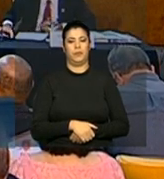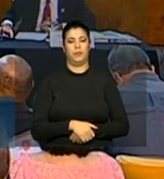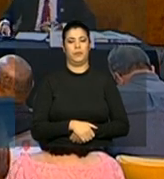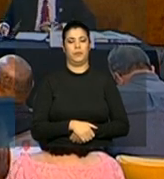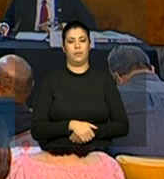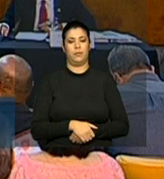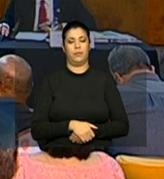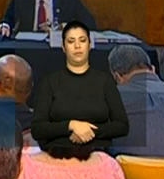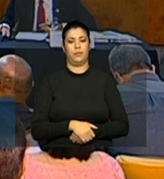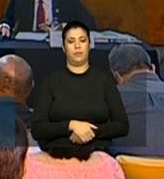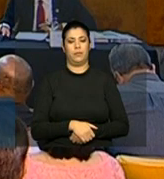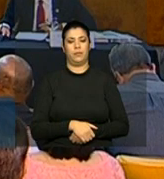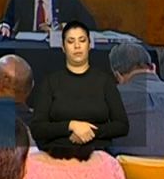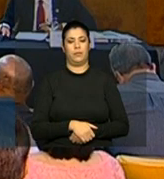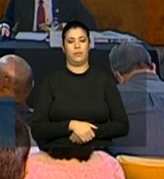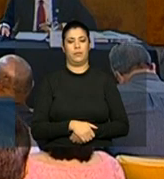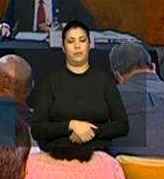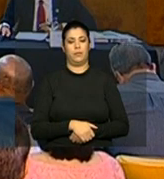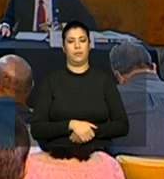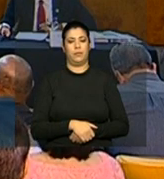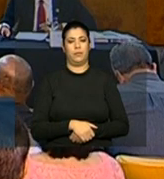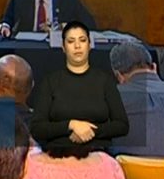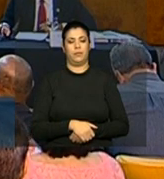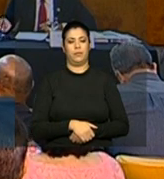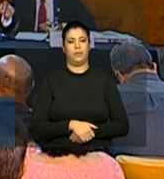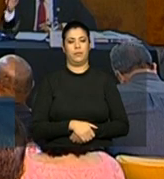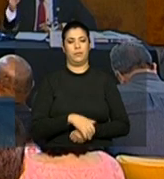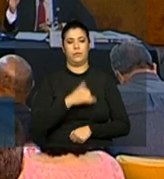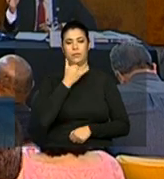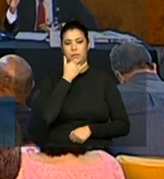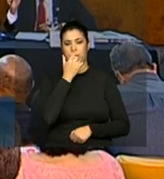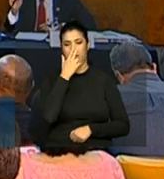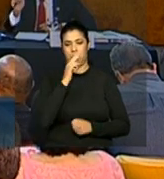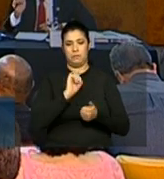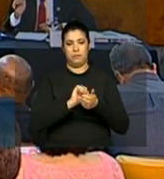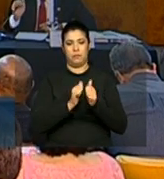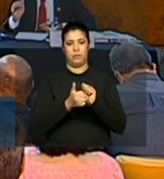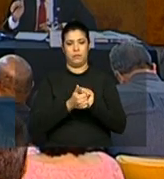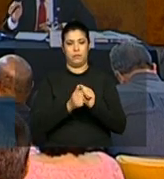Eu dou licença, parece que tem um pequena adaptação aqui.